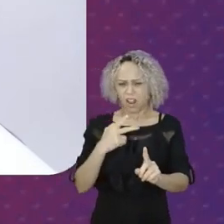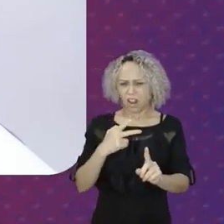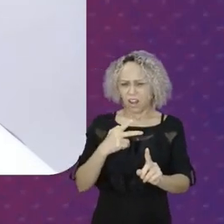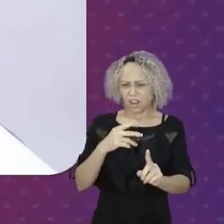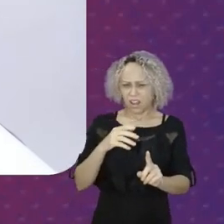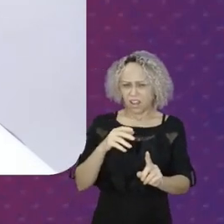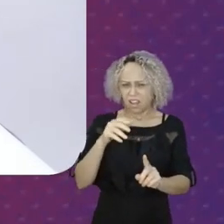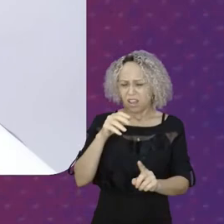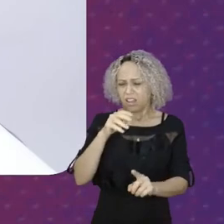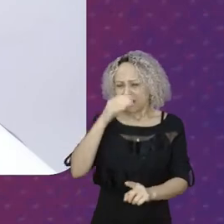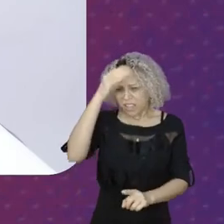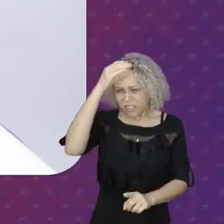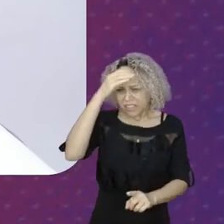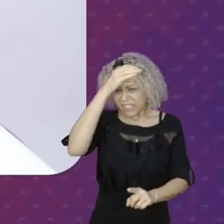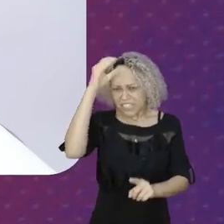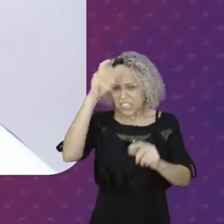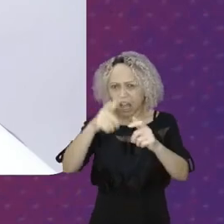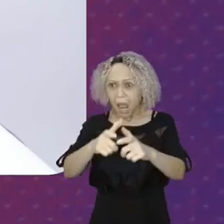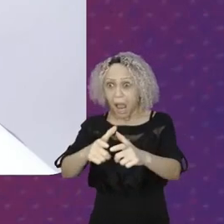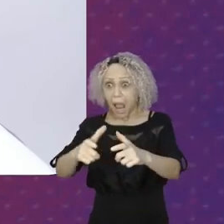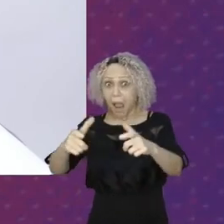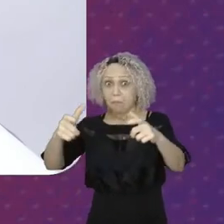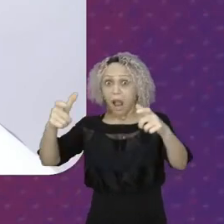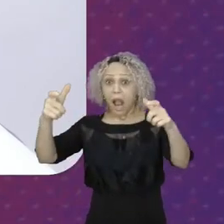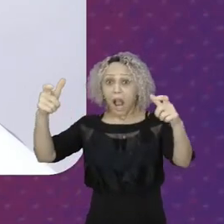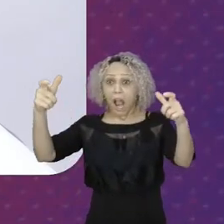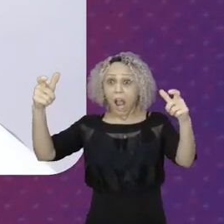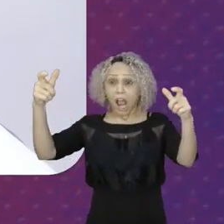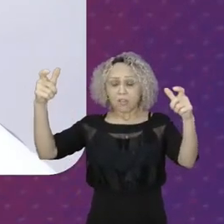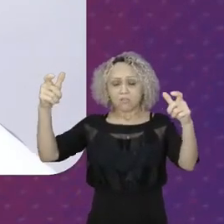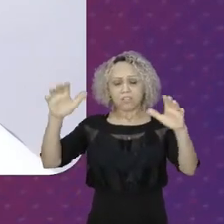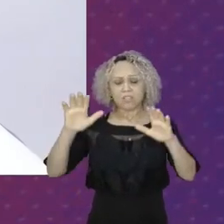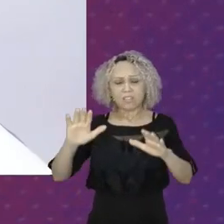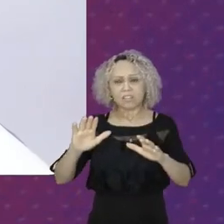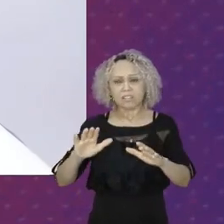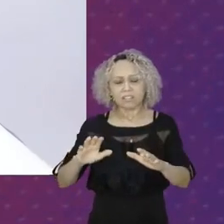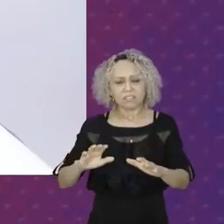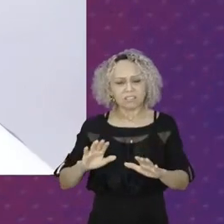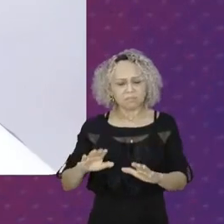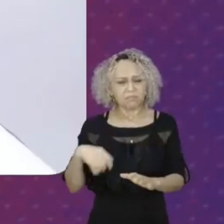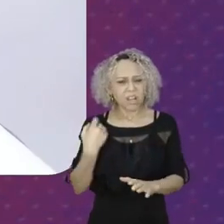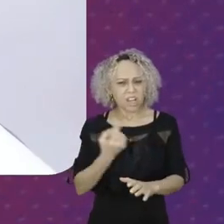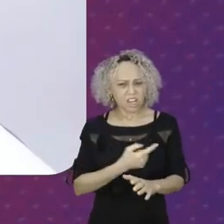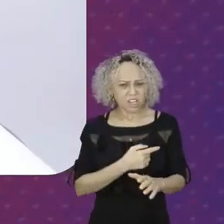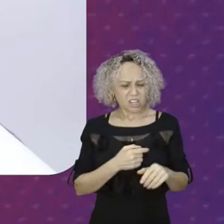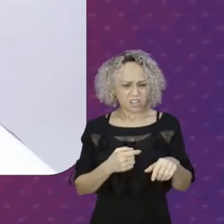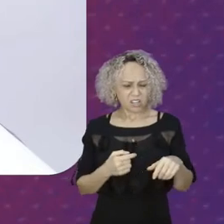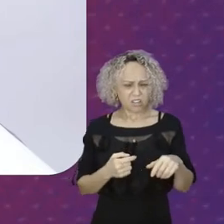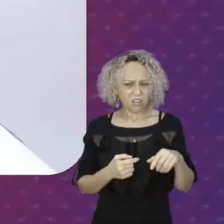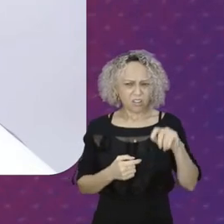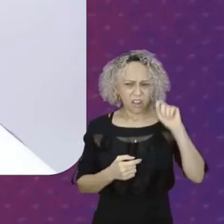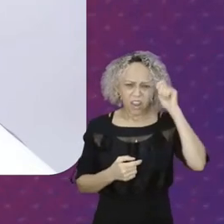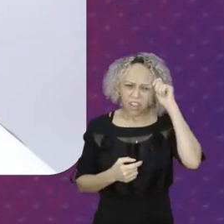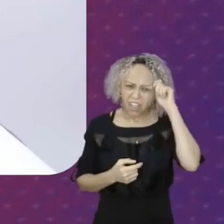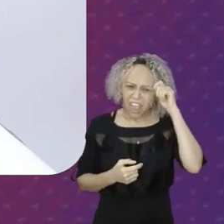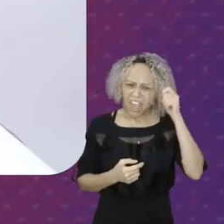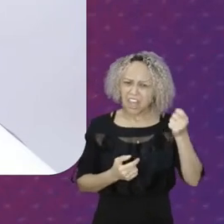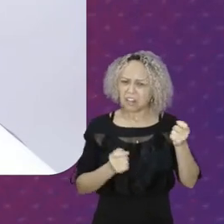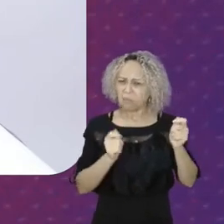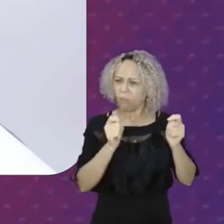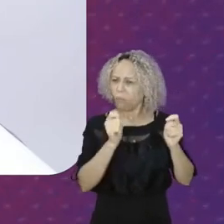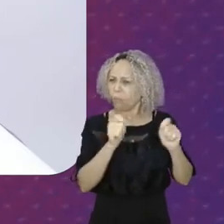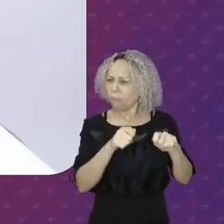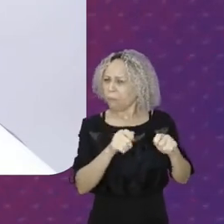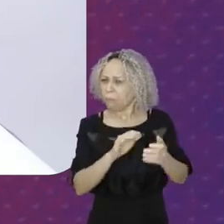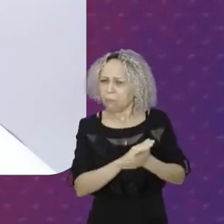Que os negros, nós negros e negras, somos menos humanos, menos capazes, menos inteligentes, menos tudo. E